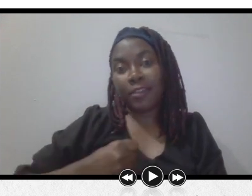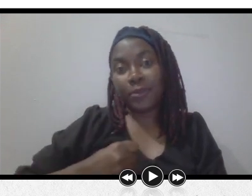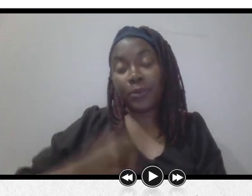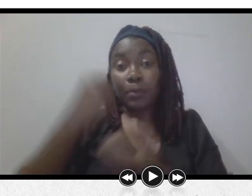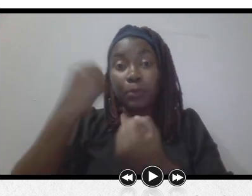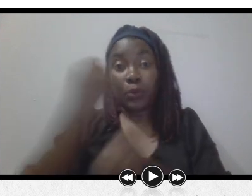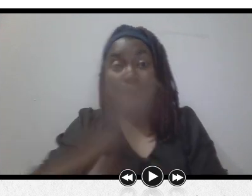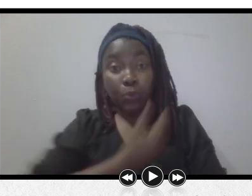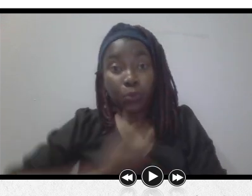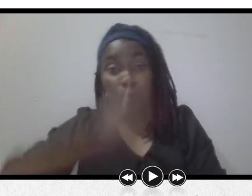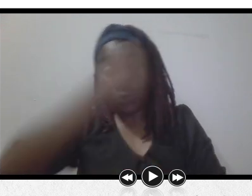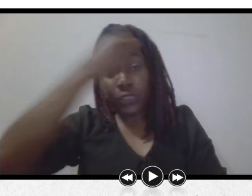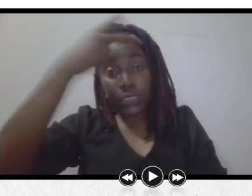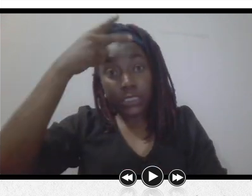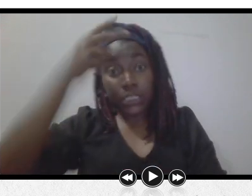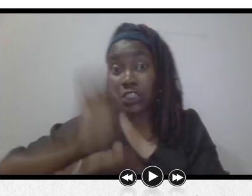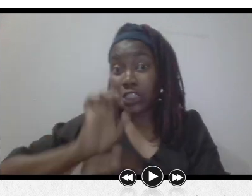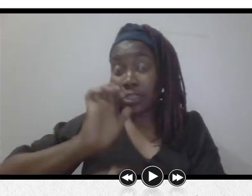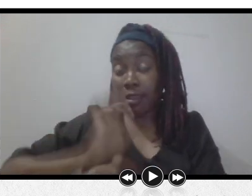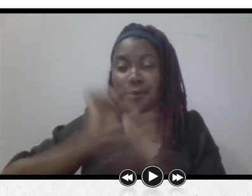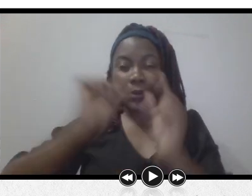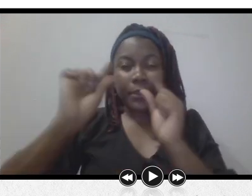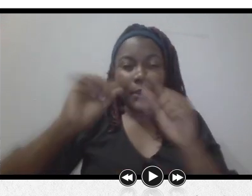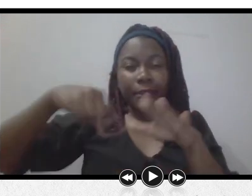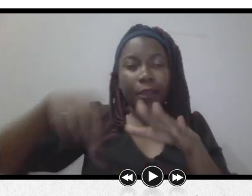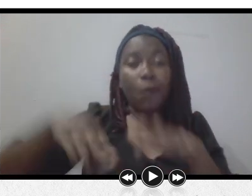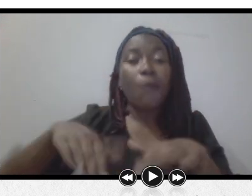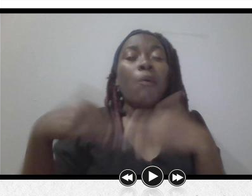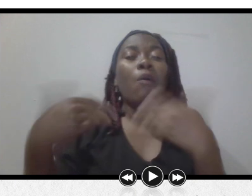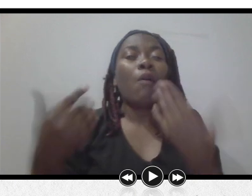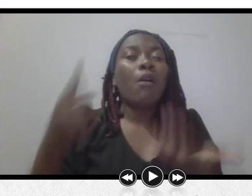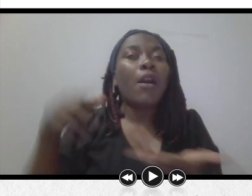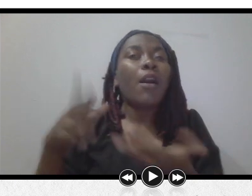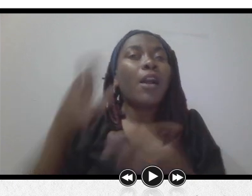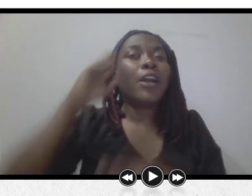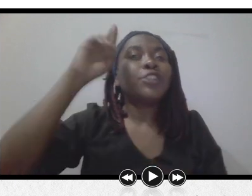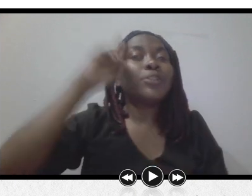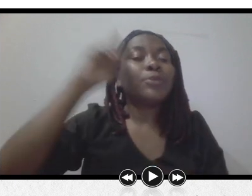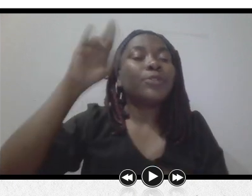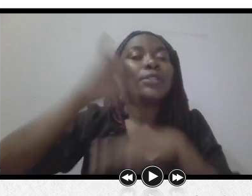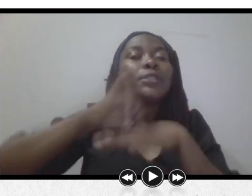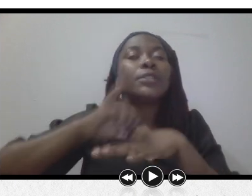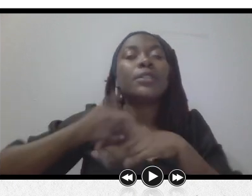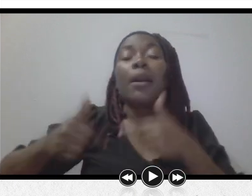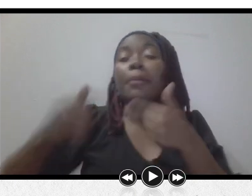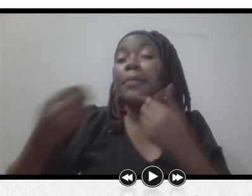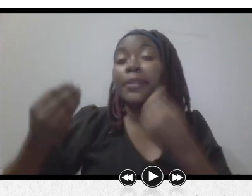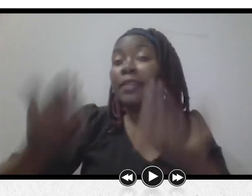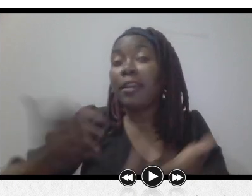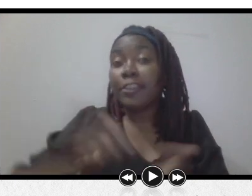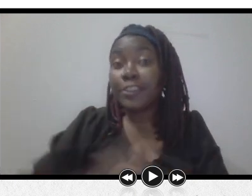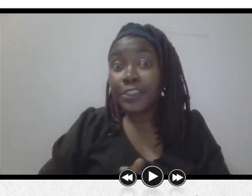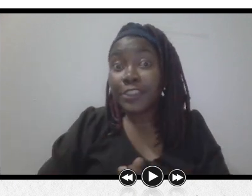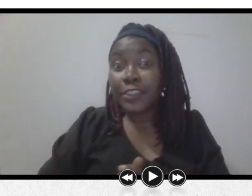poder público, o município e o estado detalhassem quais eram as responsabilidades sobre os serviços que eram prestados.